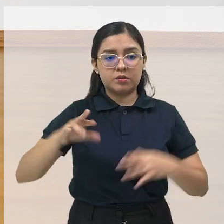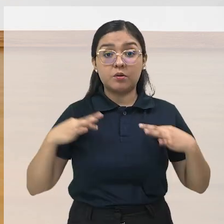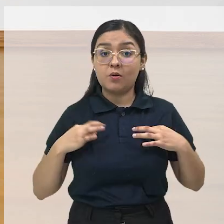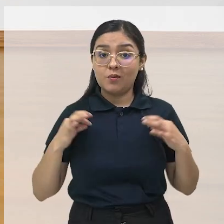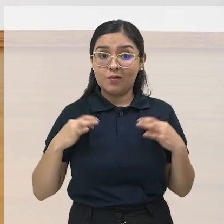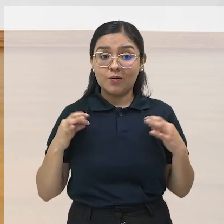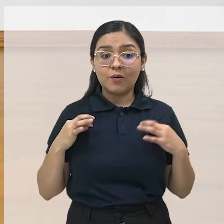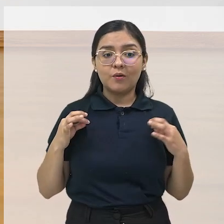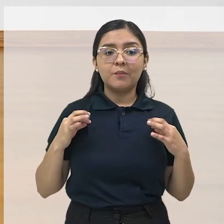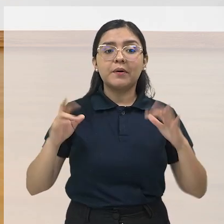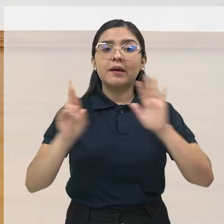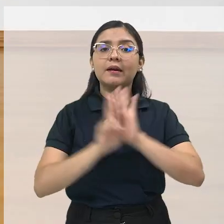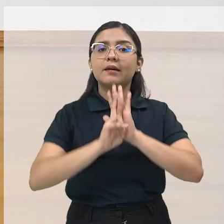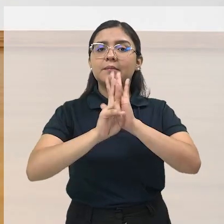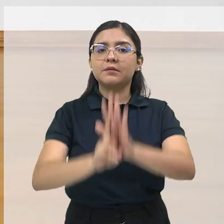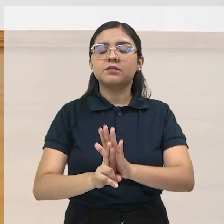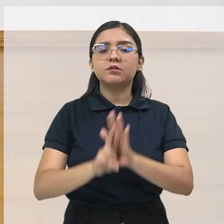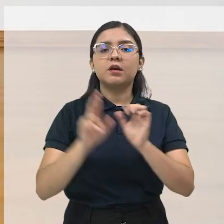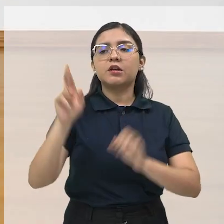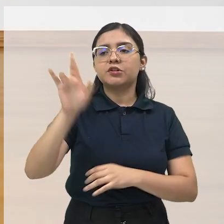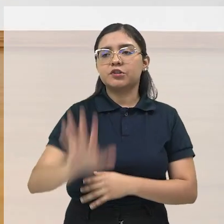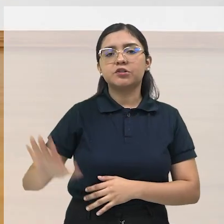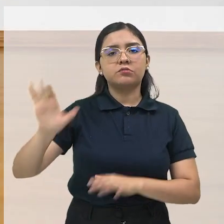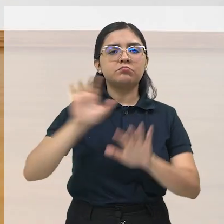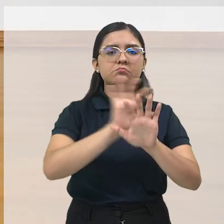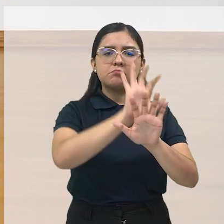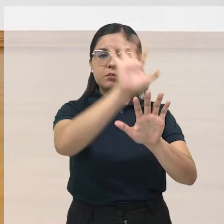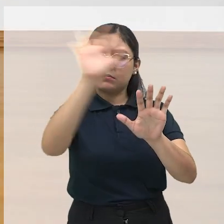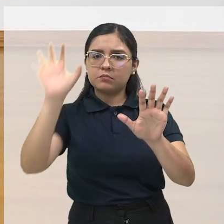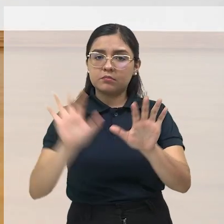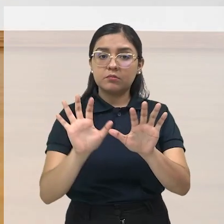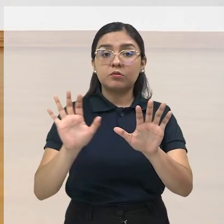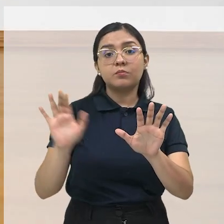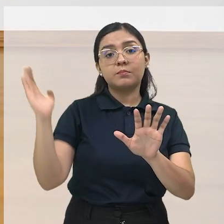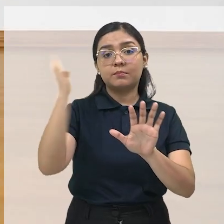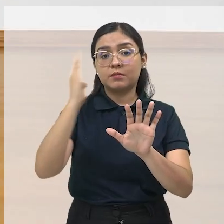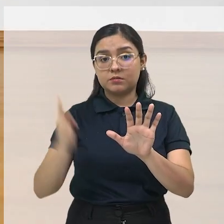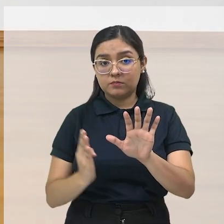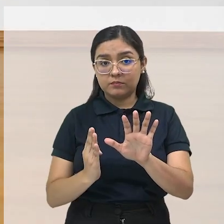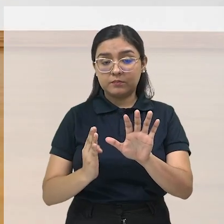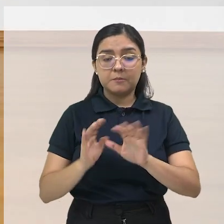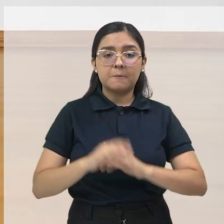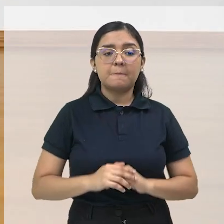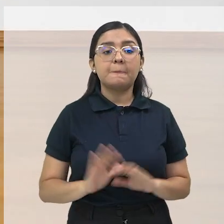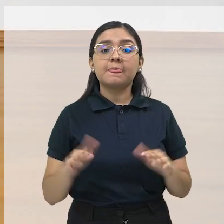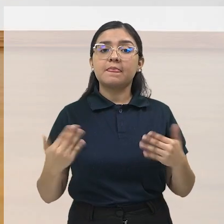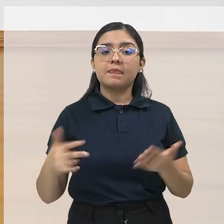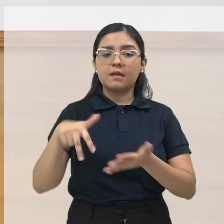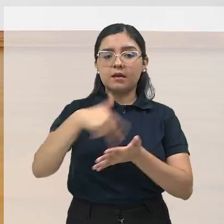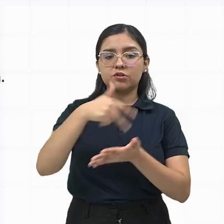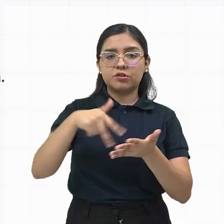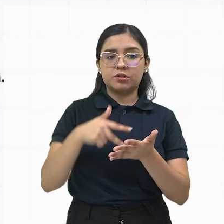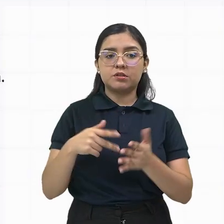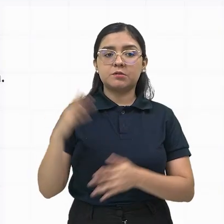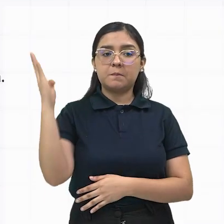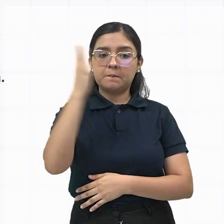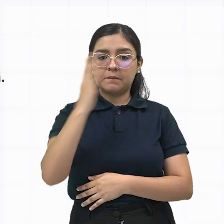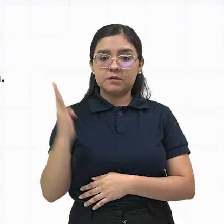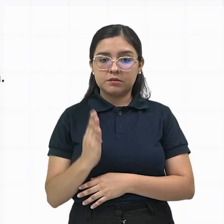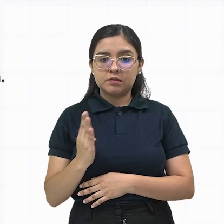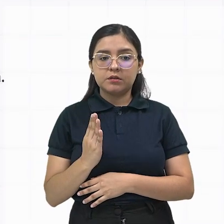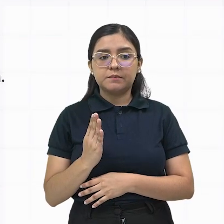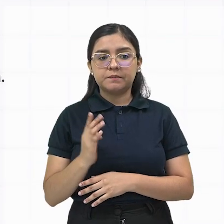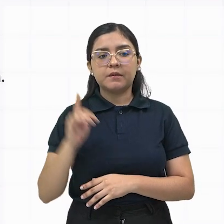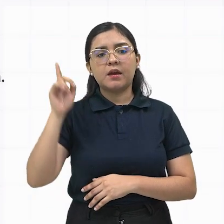caráter, representando as danças de algumas regiões do nosso país. As danças brasileiras,